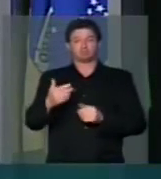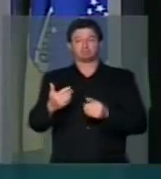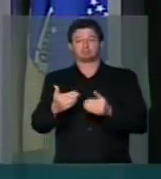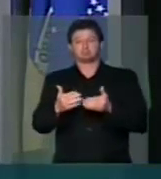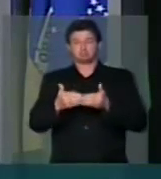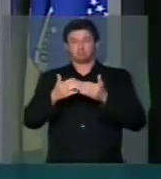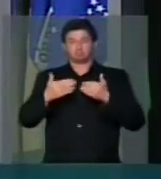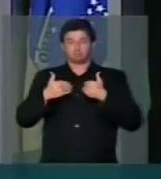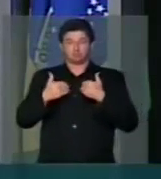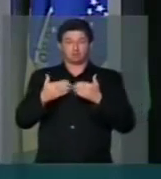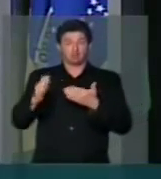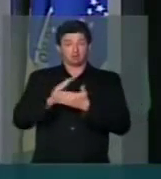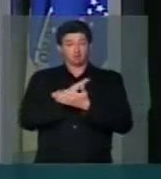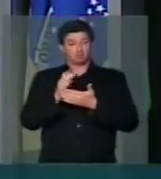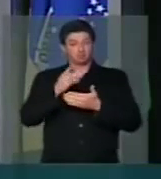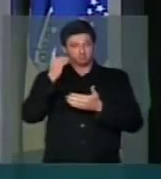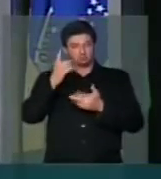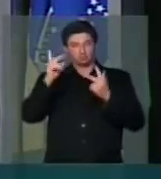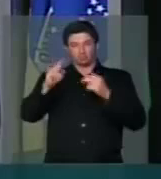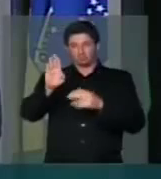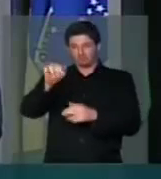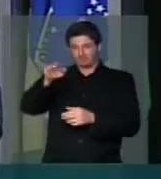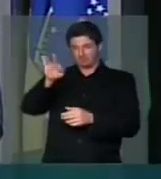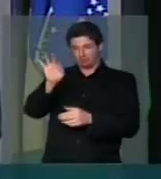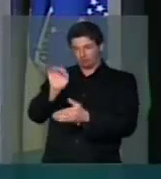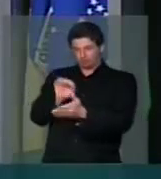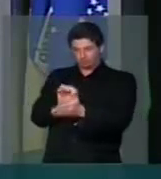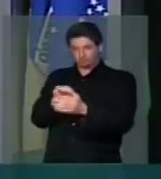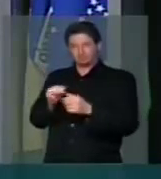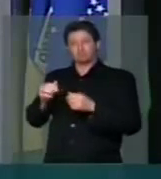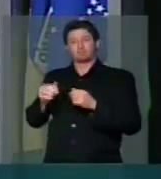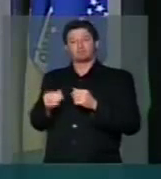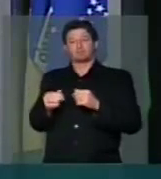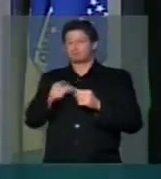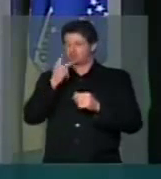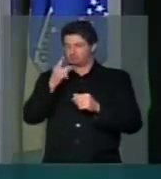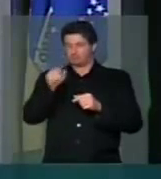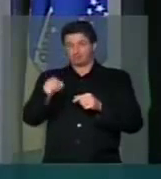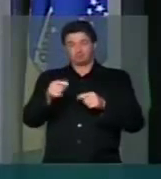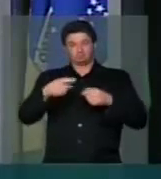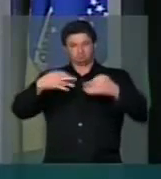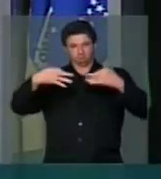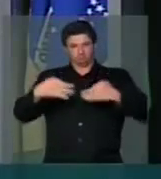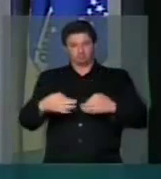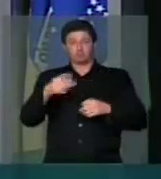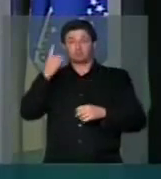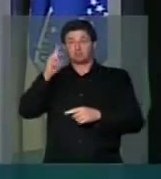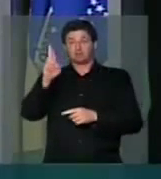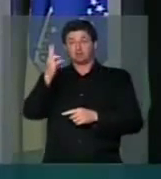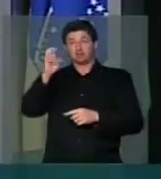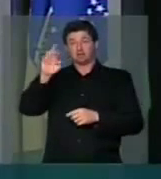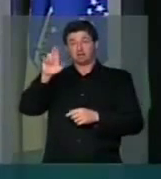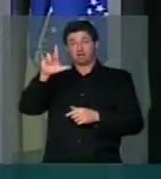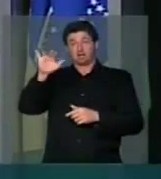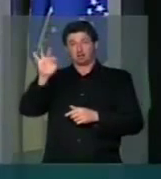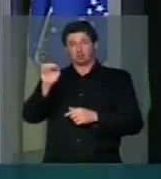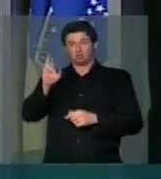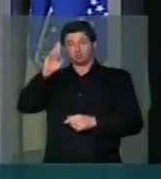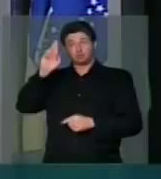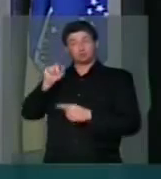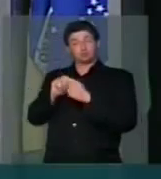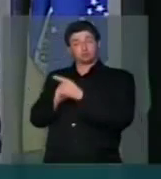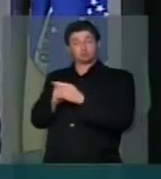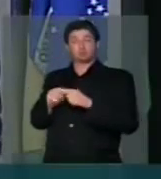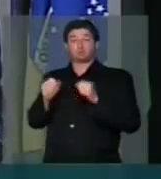pede que alguns parlamentares, ele é o deputado Benito Gama, a quem traz isso com muito vigor, o deputado Heráclito Fortes, Vossa